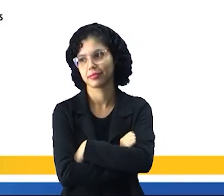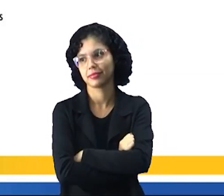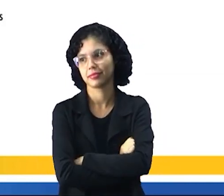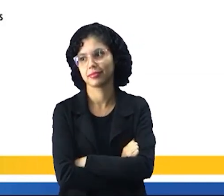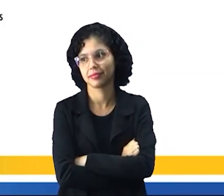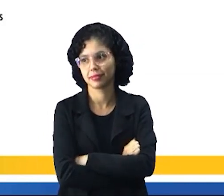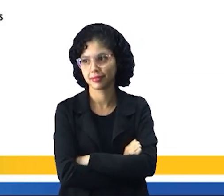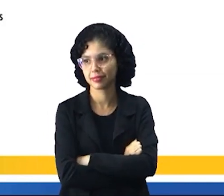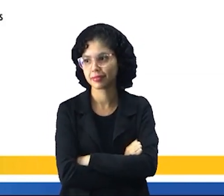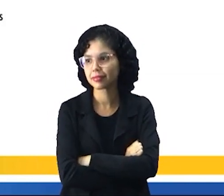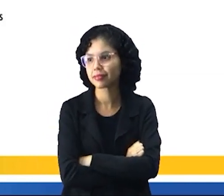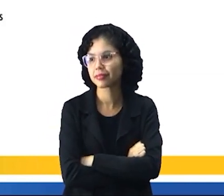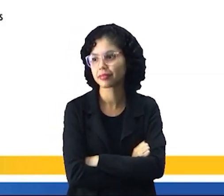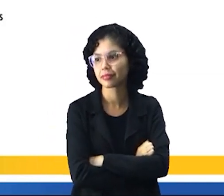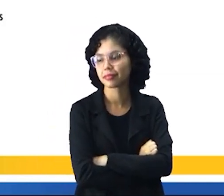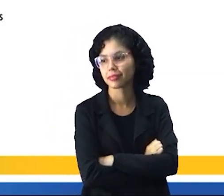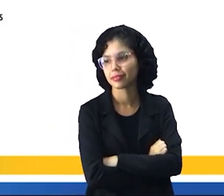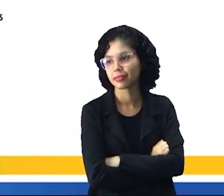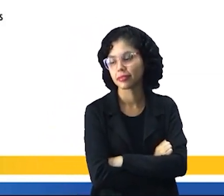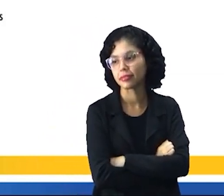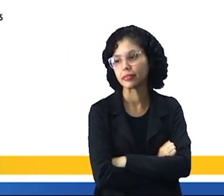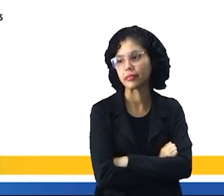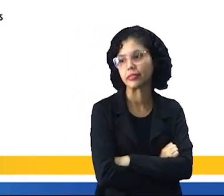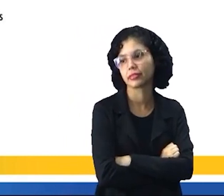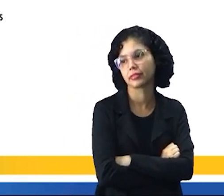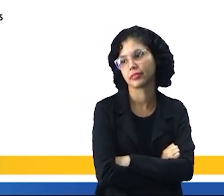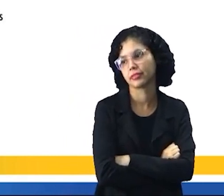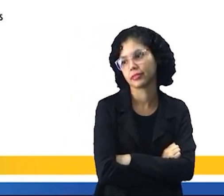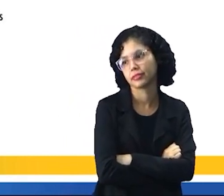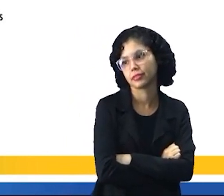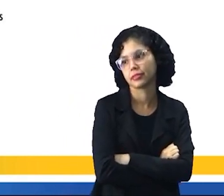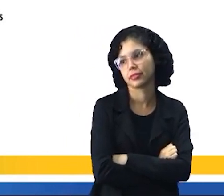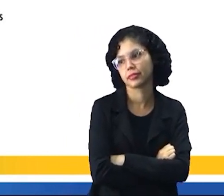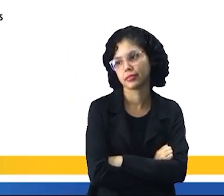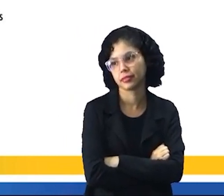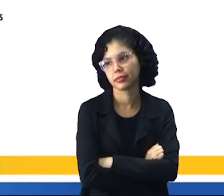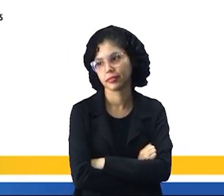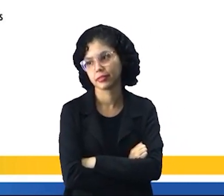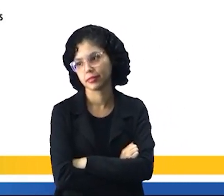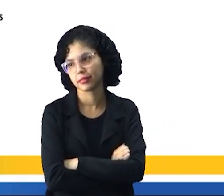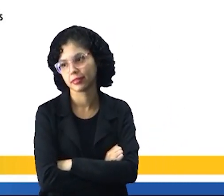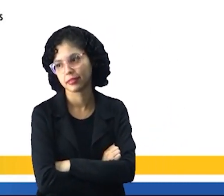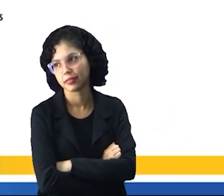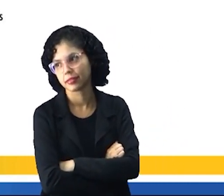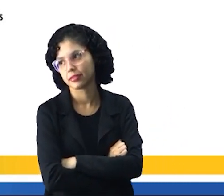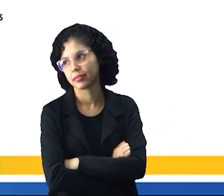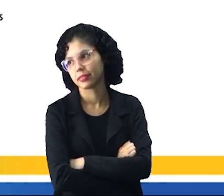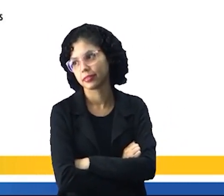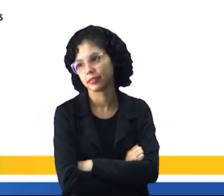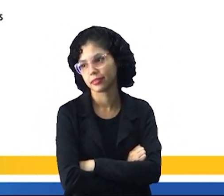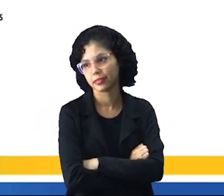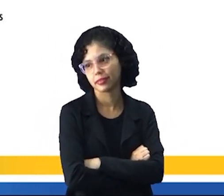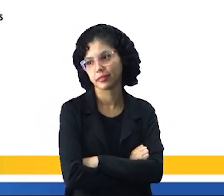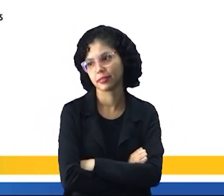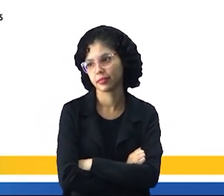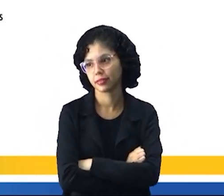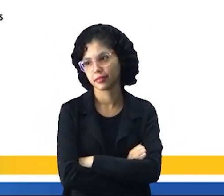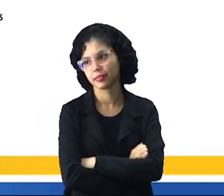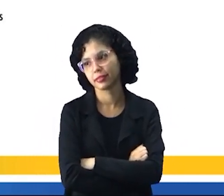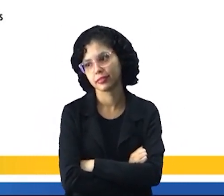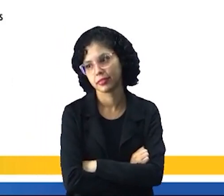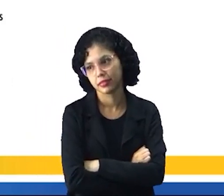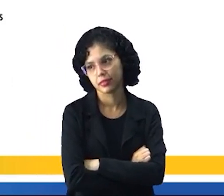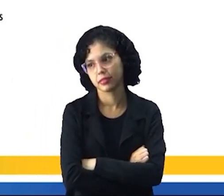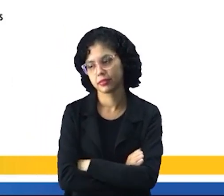É que a letrinha está pequena, eu confundo. Esse nomezinho é X. Pode voltar aí 2 segundos,